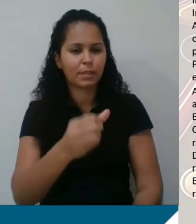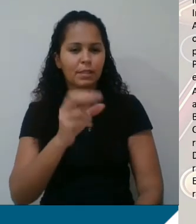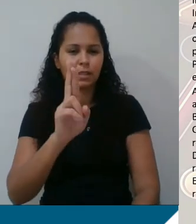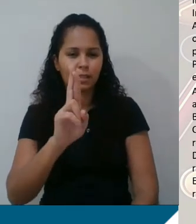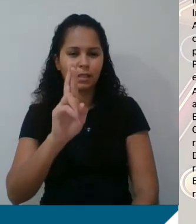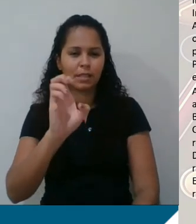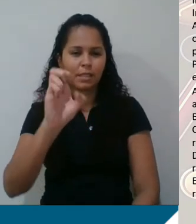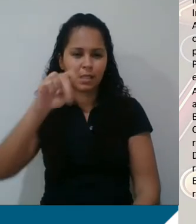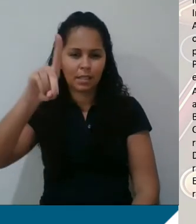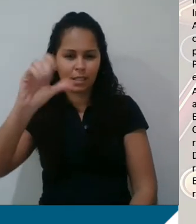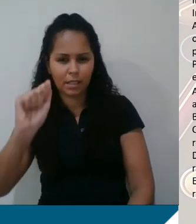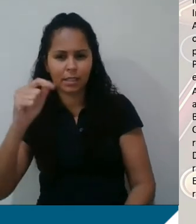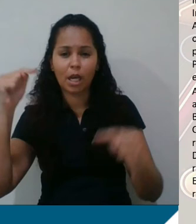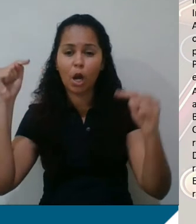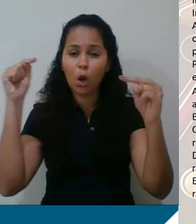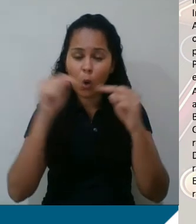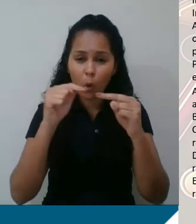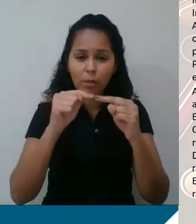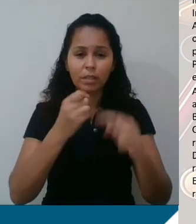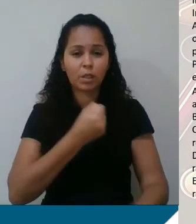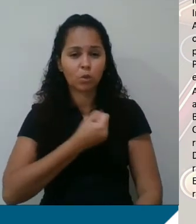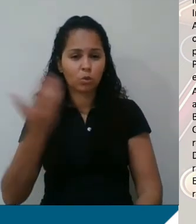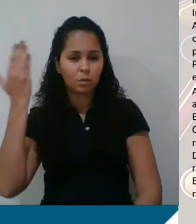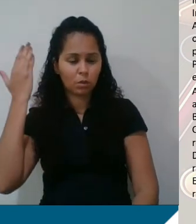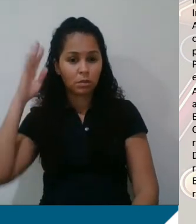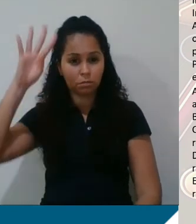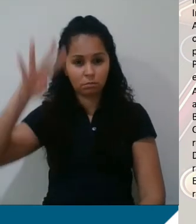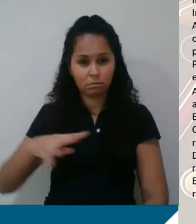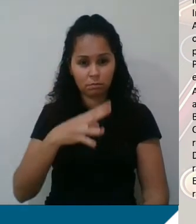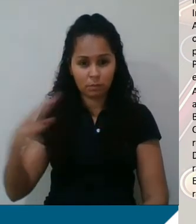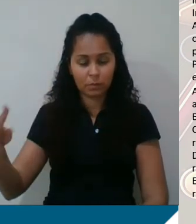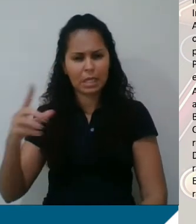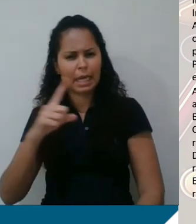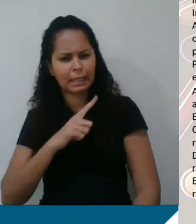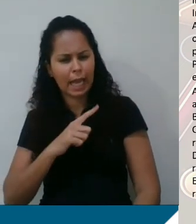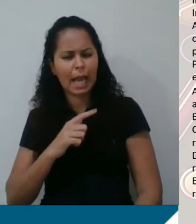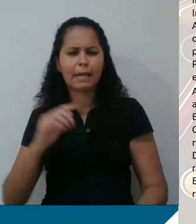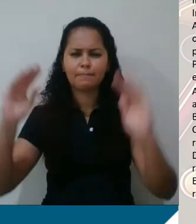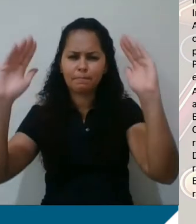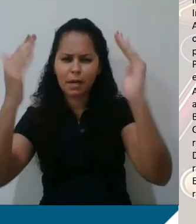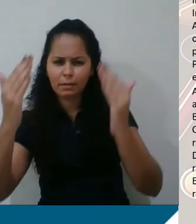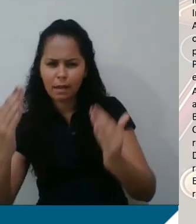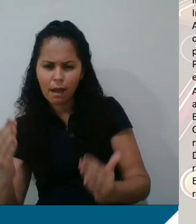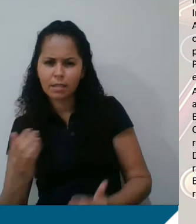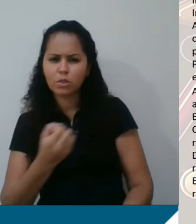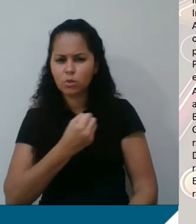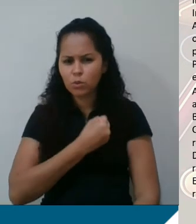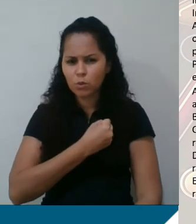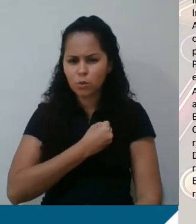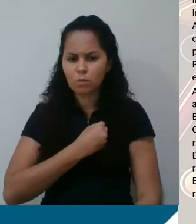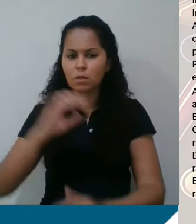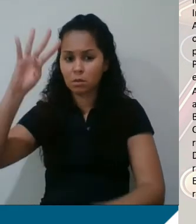o valor do período anterior. O quadro fornece, esse quadro mais à direita, algumas aproximações para a análise